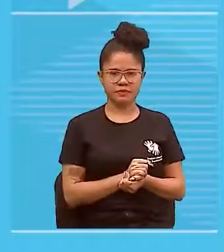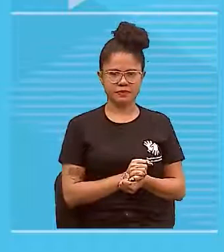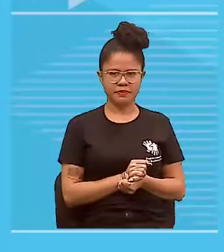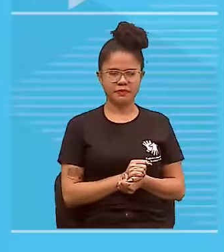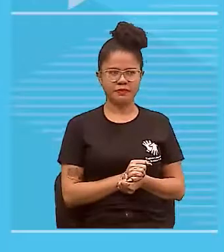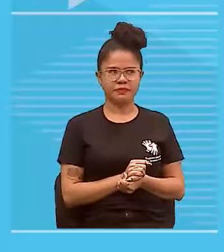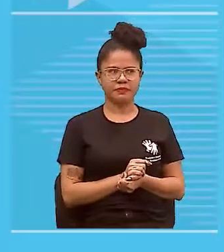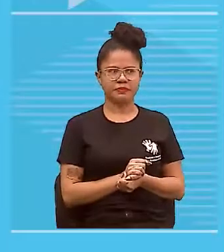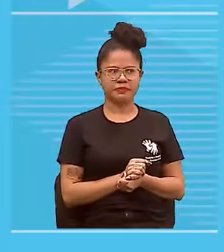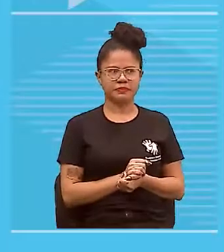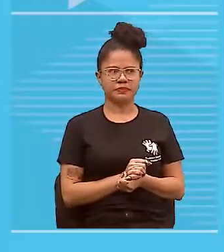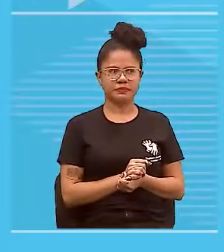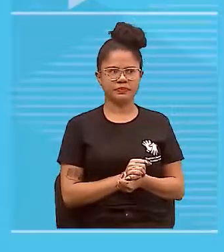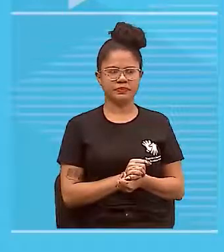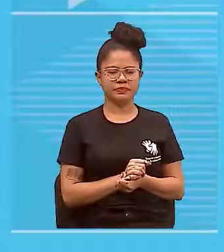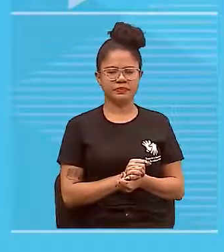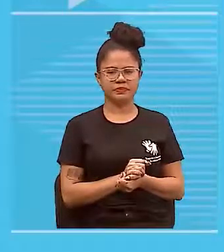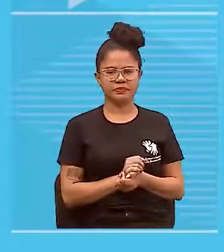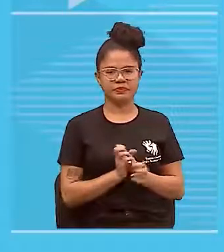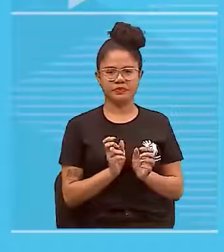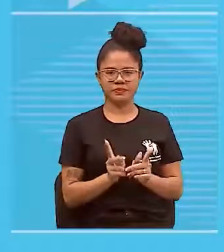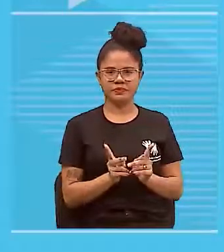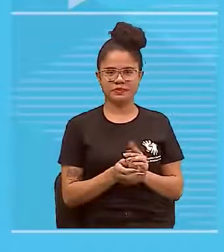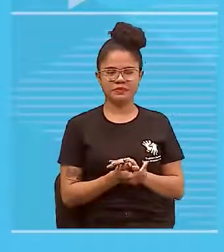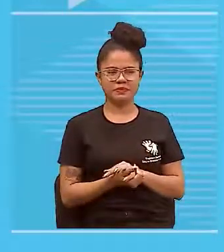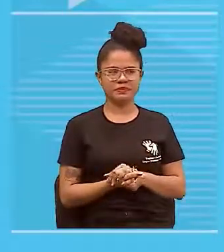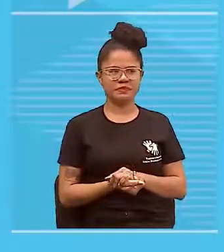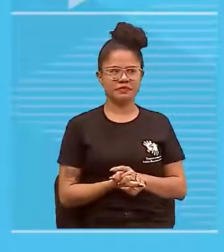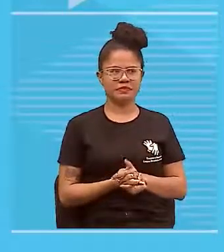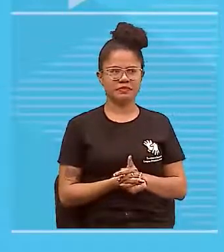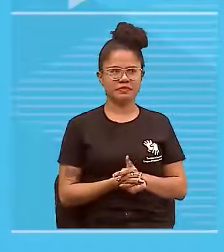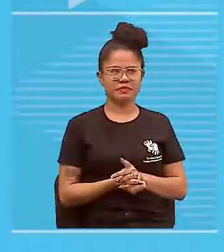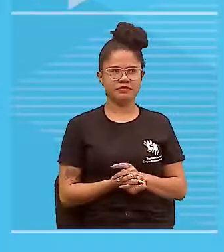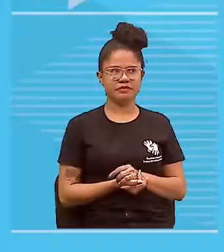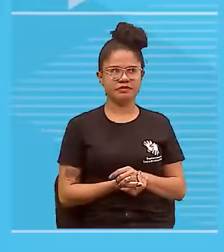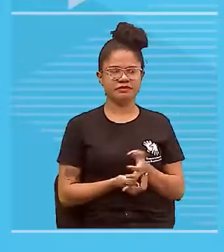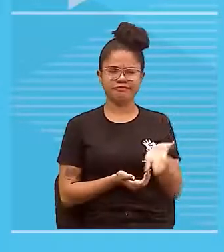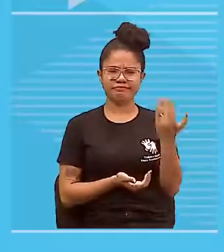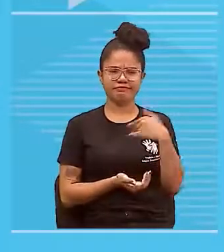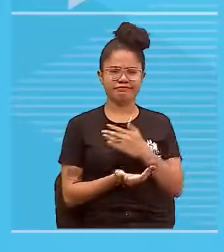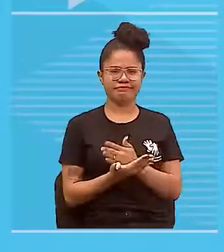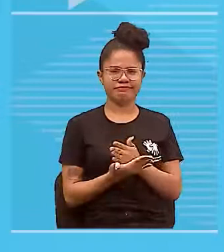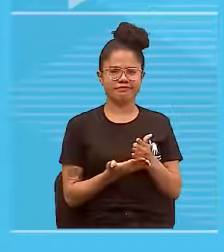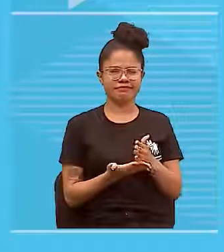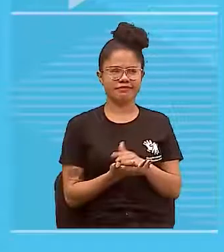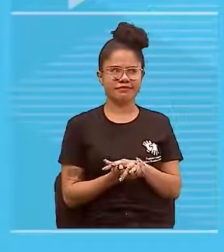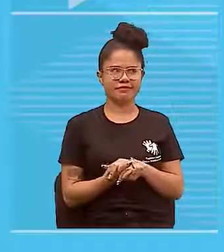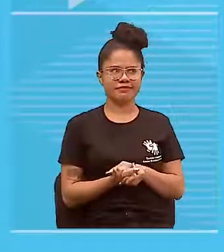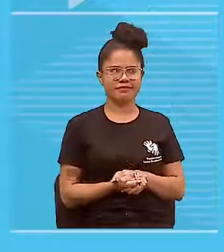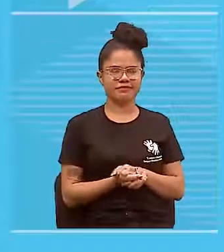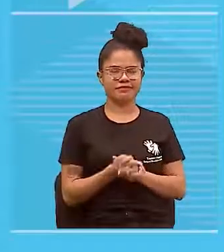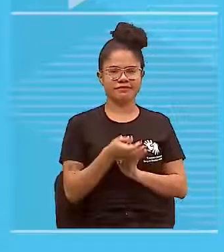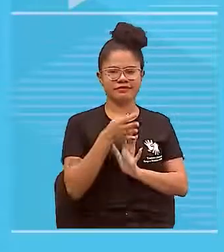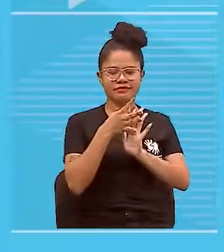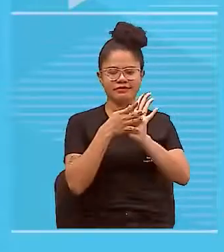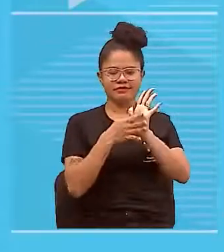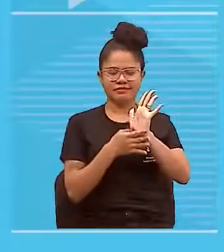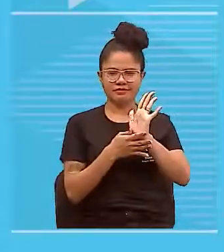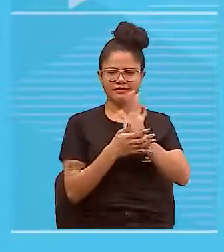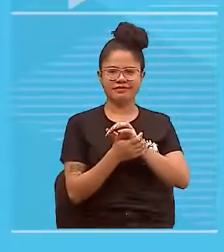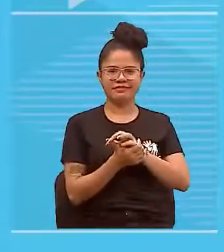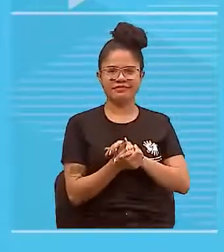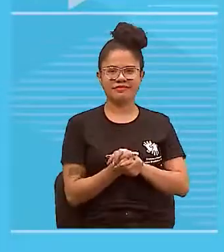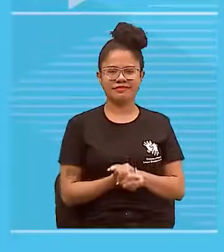encontros vocês participaram Tá bom vamos lá vamos começar aqui o roteiro da nossa aula de hoje